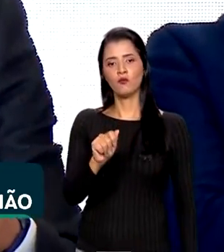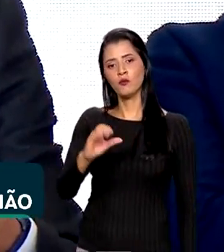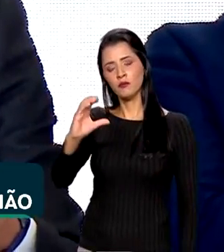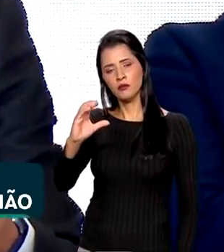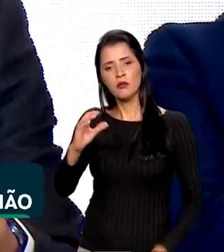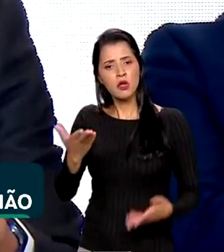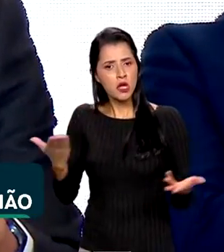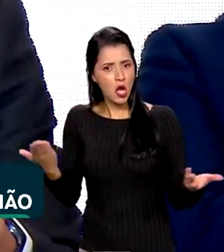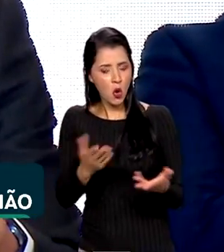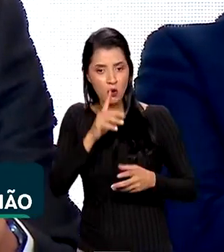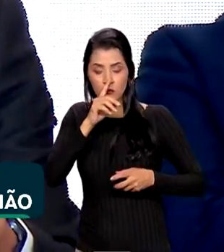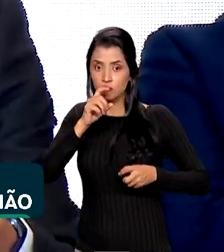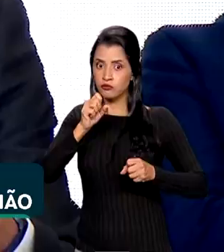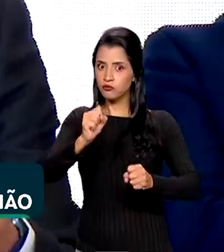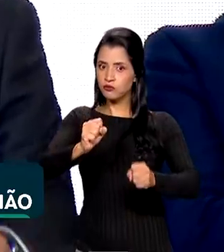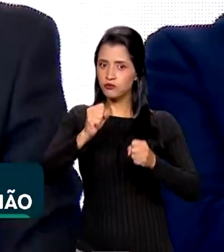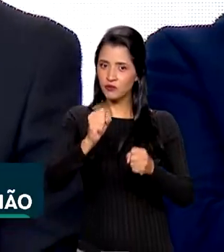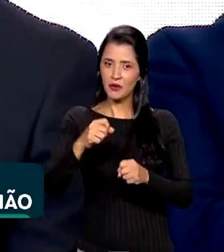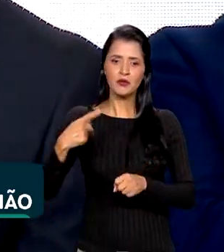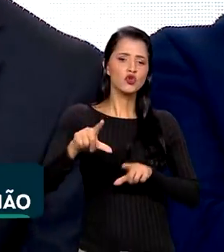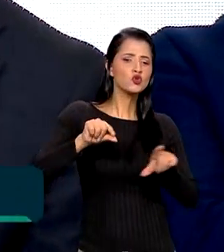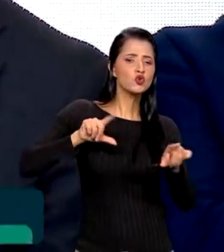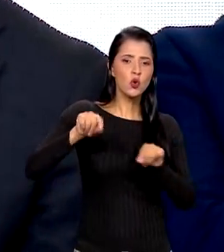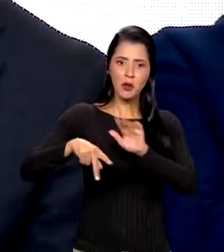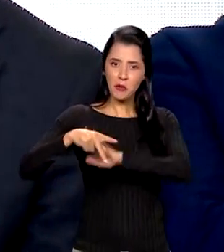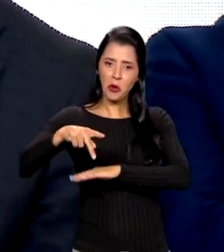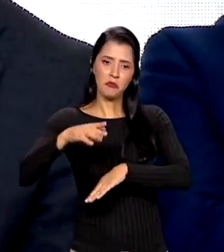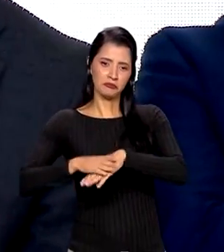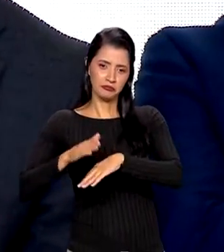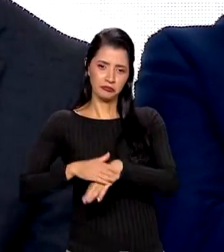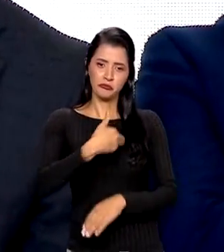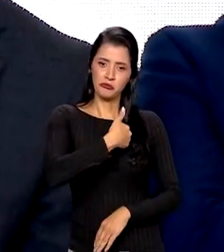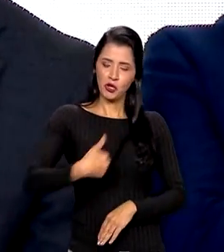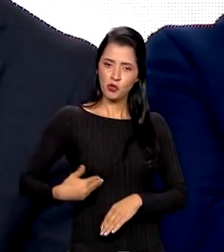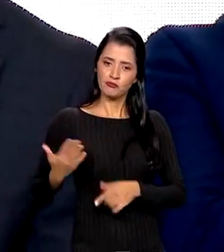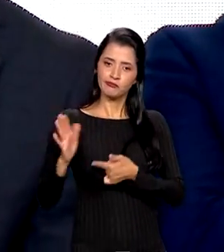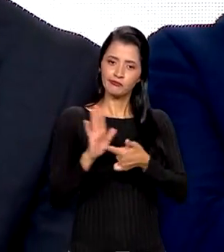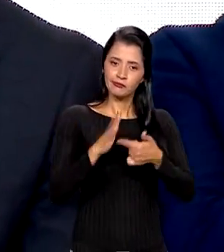vem com força total das escolhas dos governadores apresentadas ao presidente Lula.